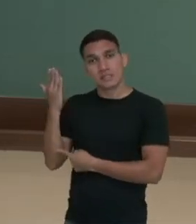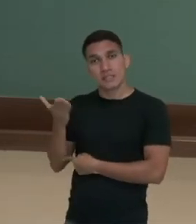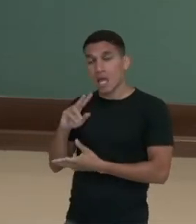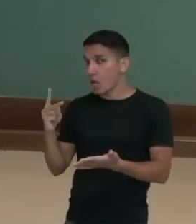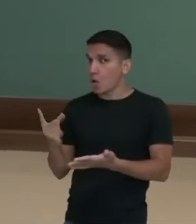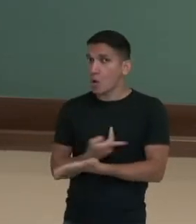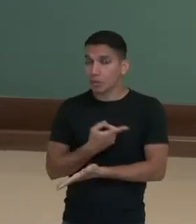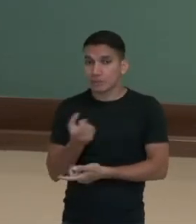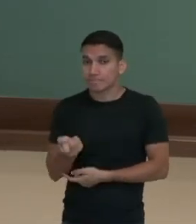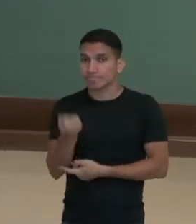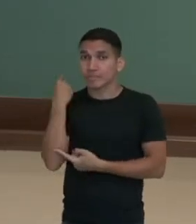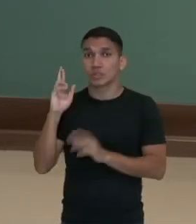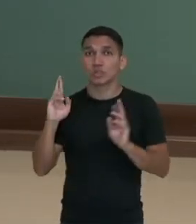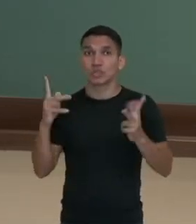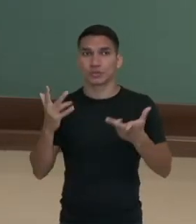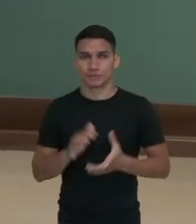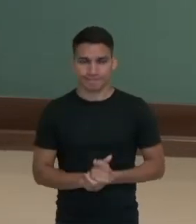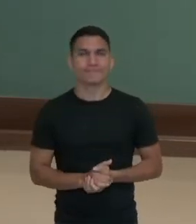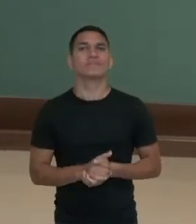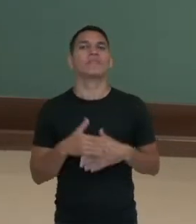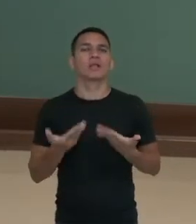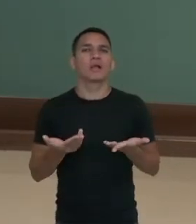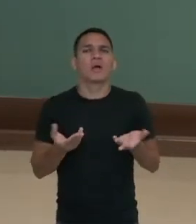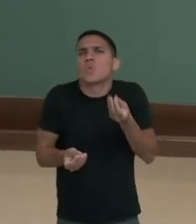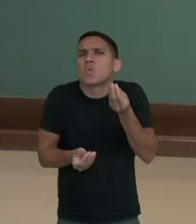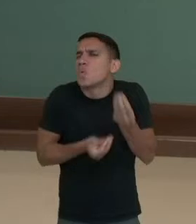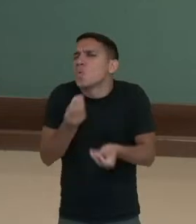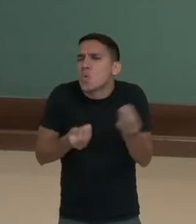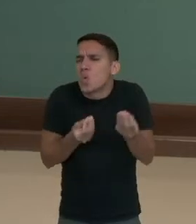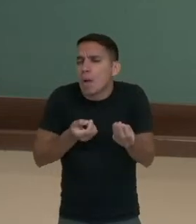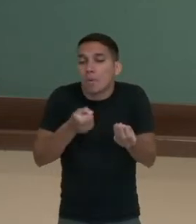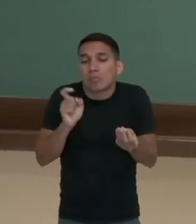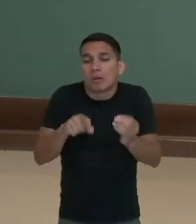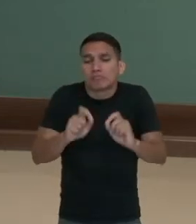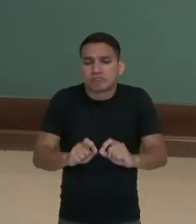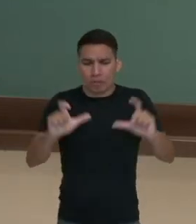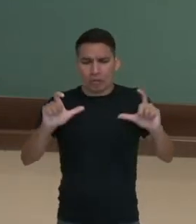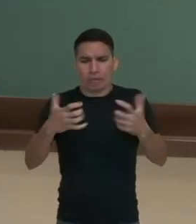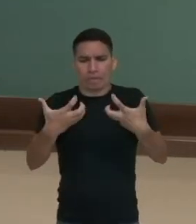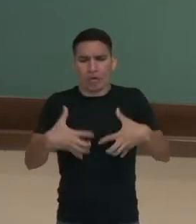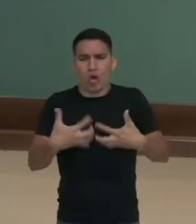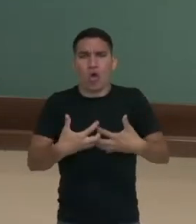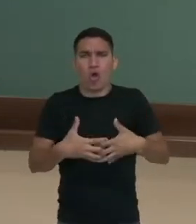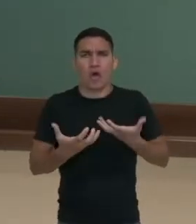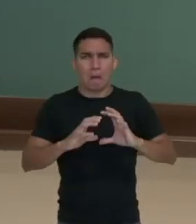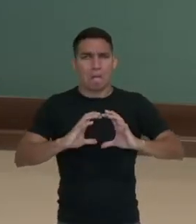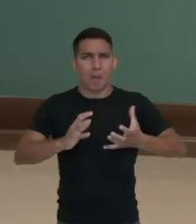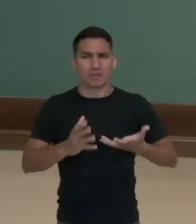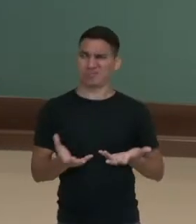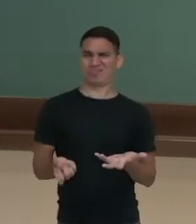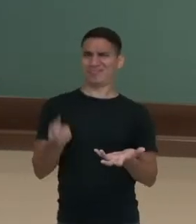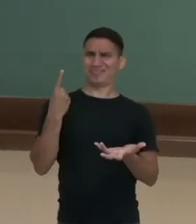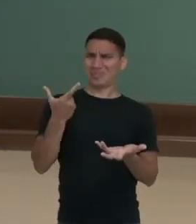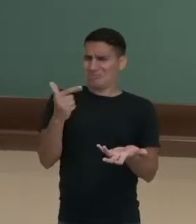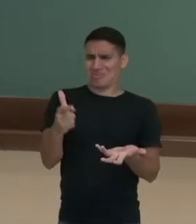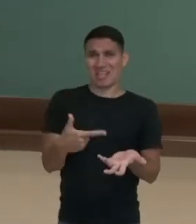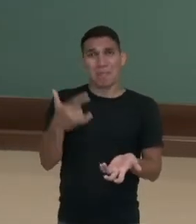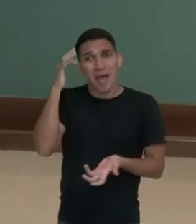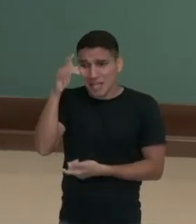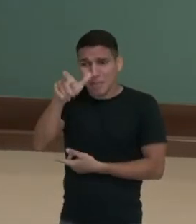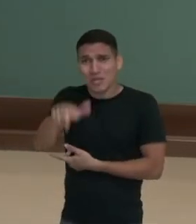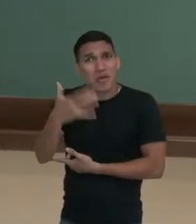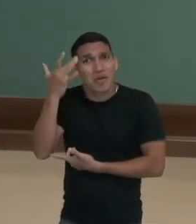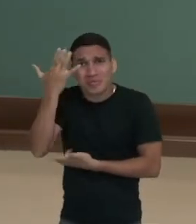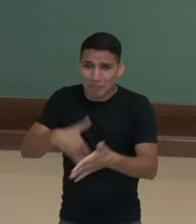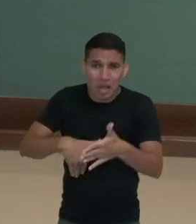fato inusitado, digamos, né? Então, como é que liga? A bola não liga. Imagina a pessoa não saber que a bola se